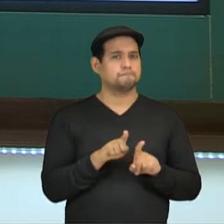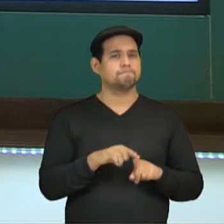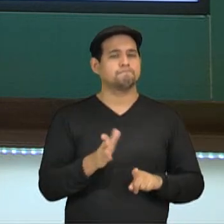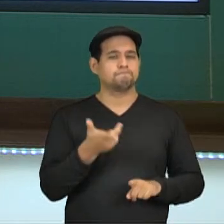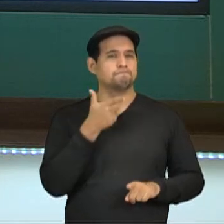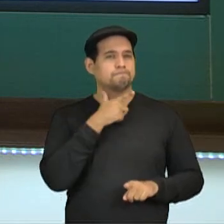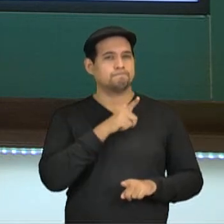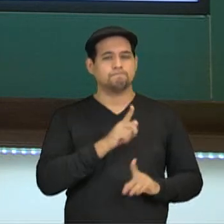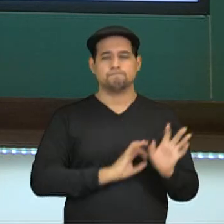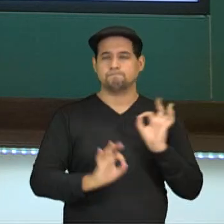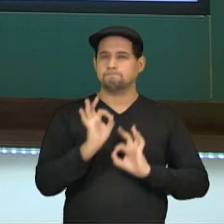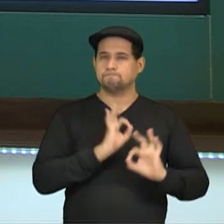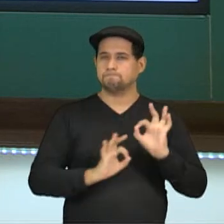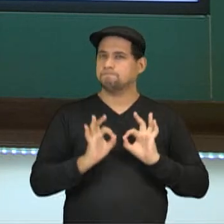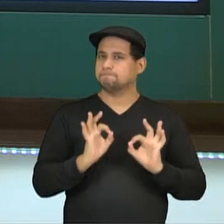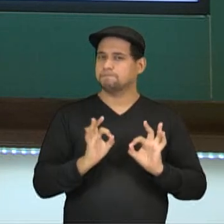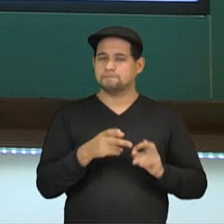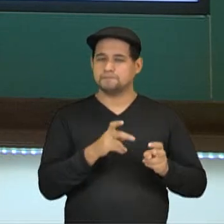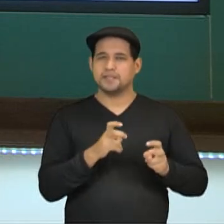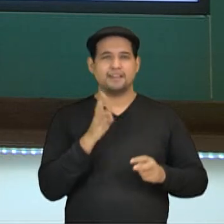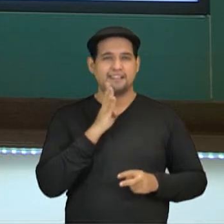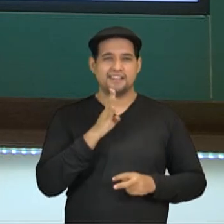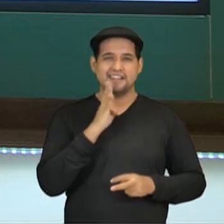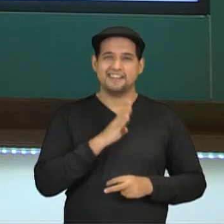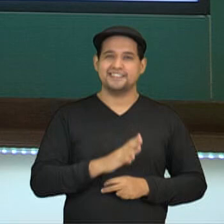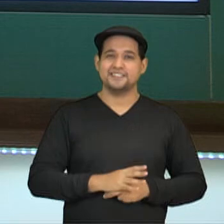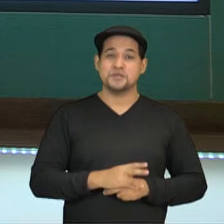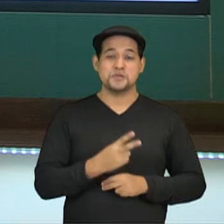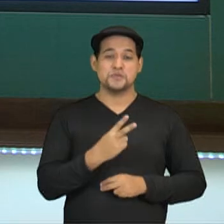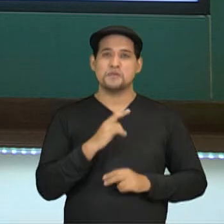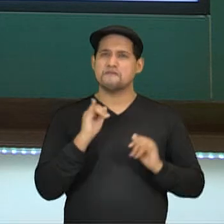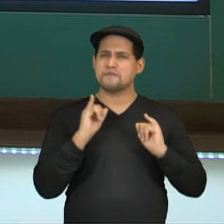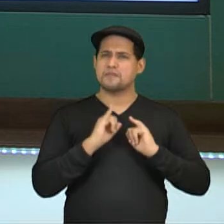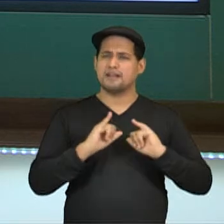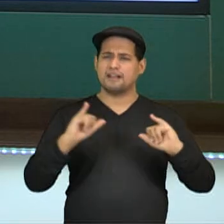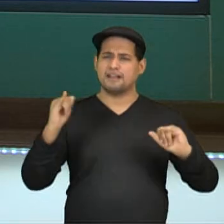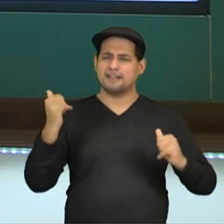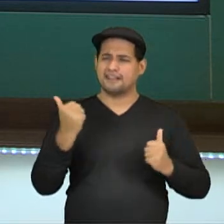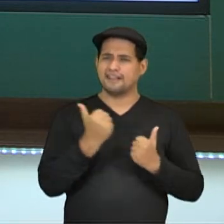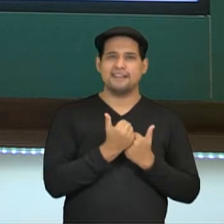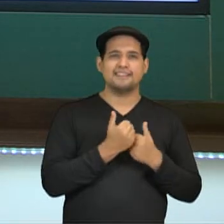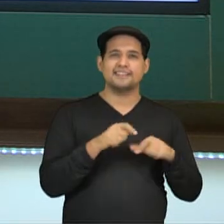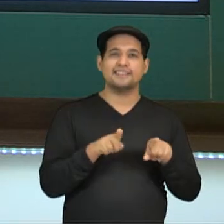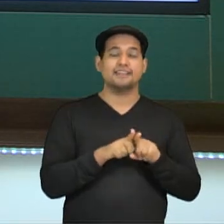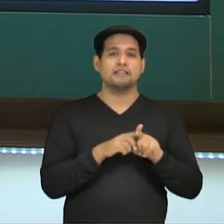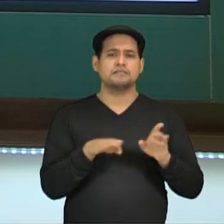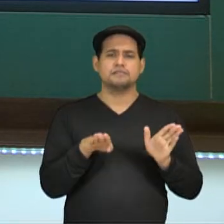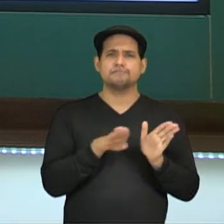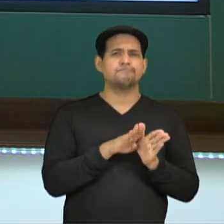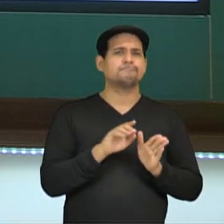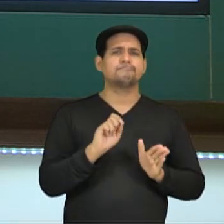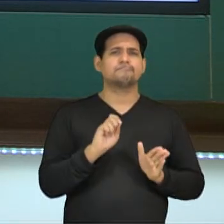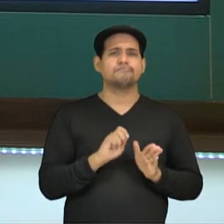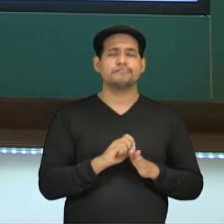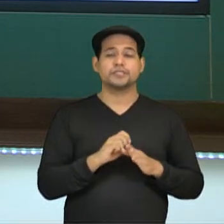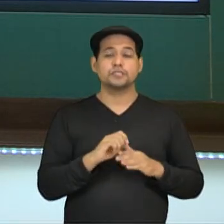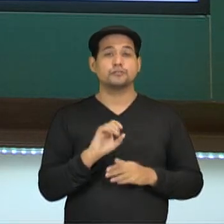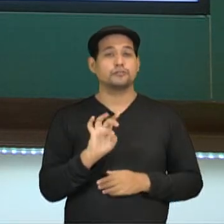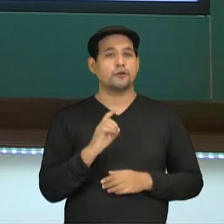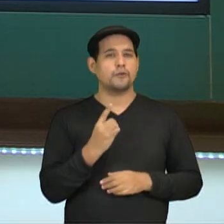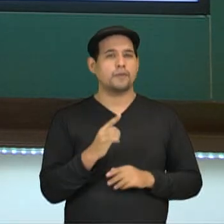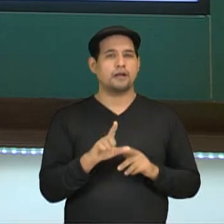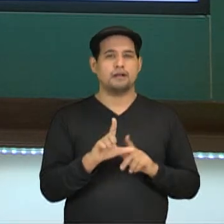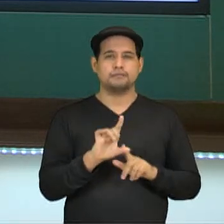consigo resolver. Olha que legal, gente. Duas informações, vamos substituindo uma na outra, chegamos numa equação com apenas